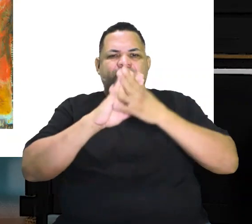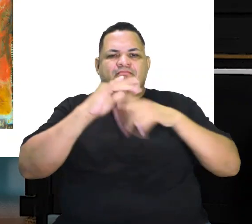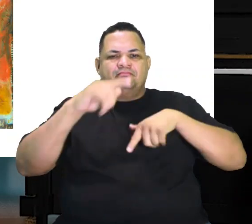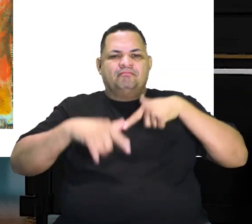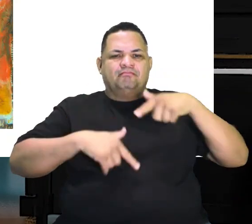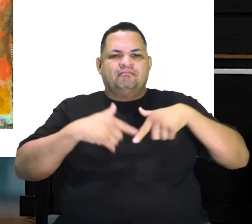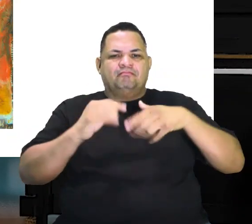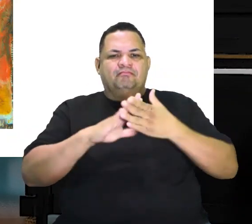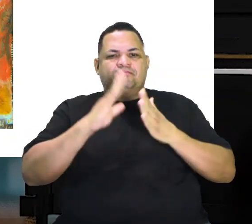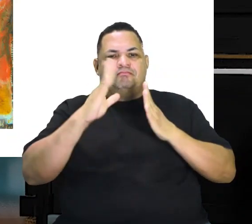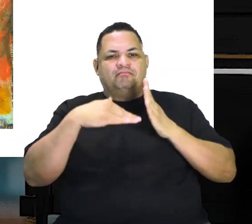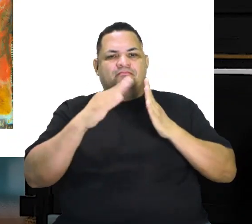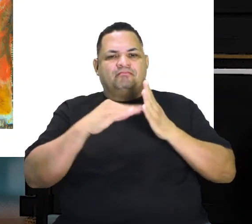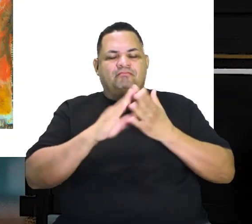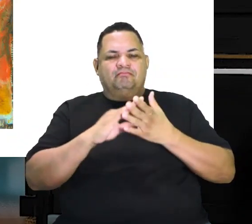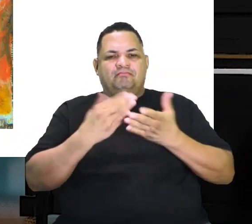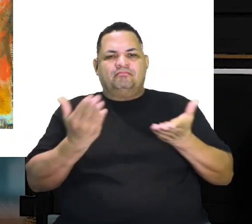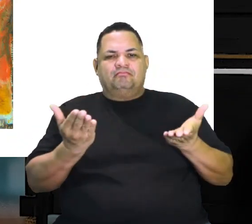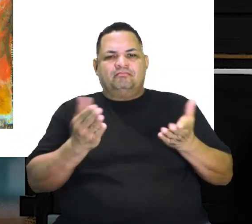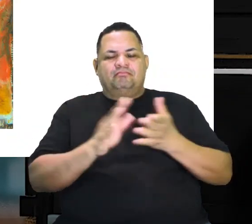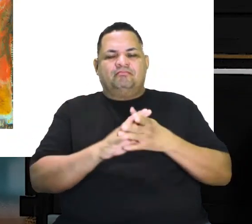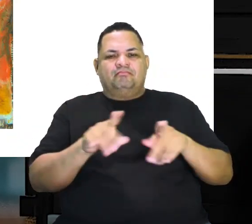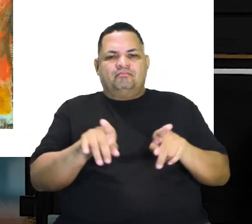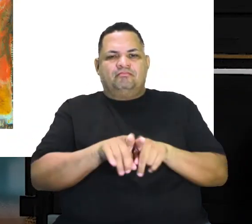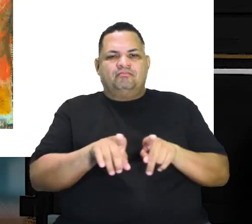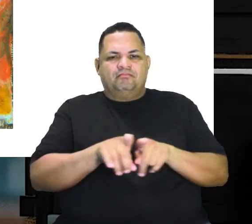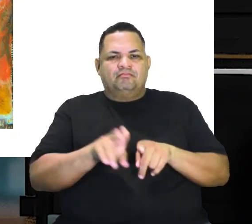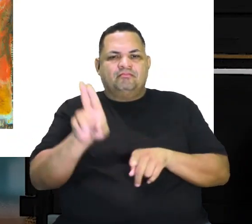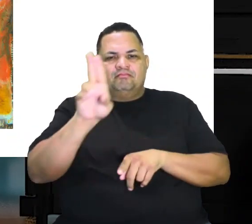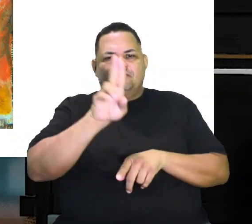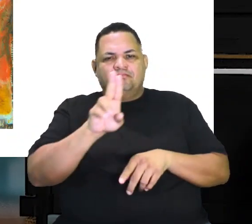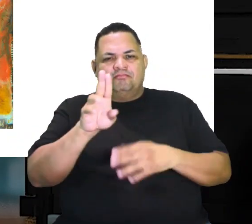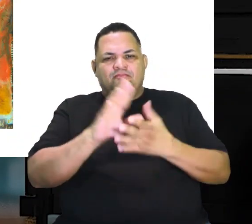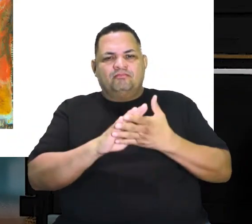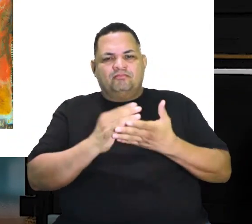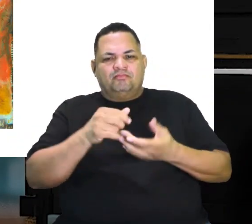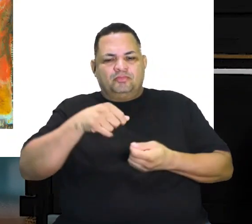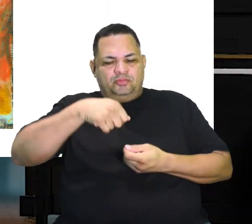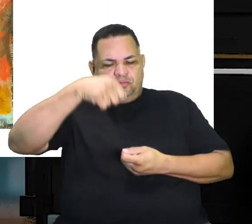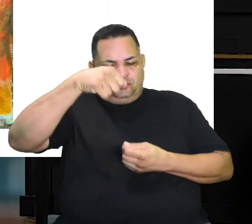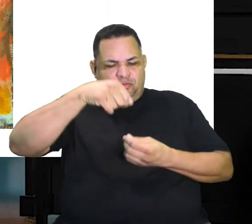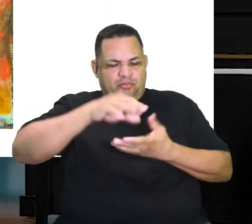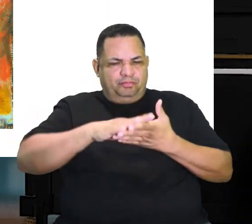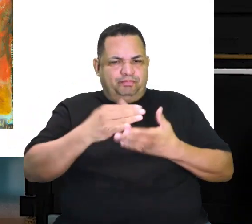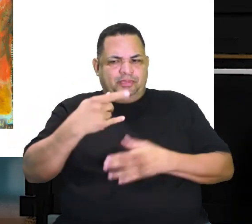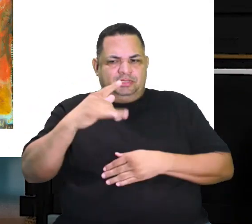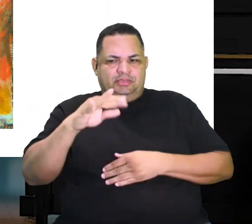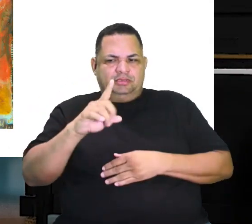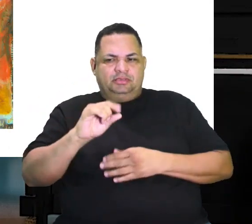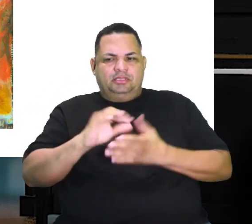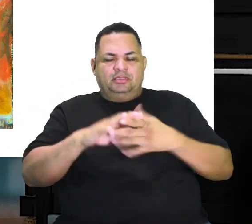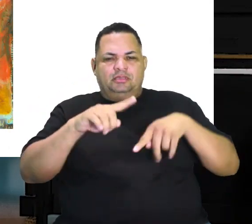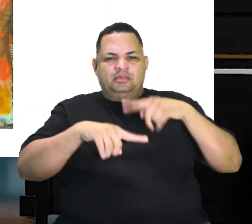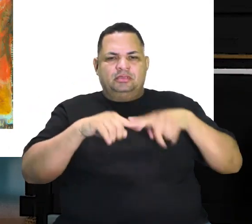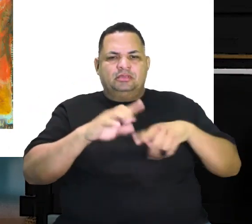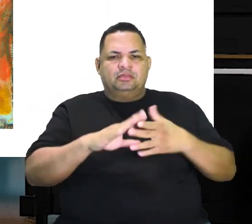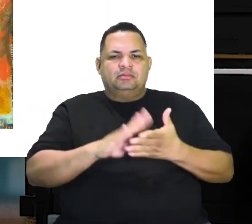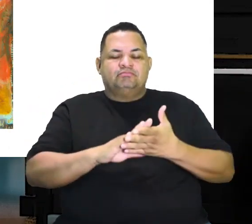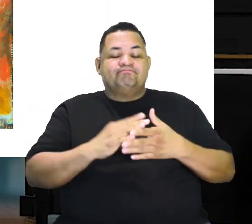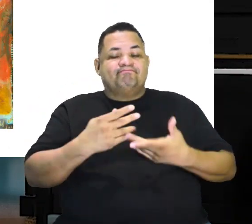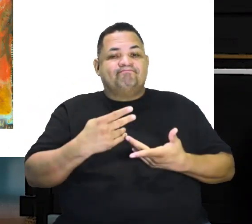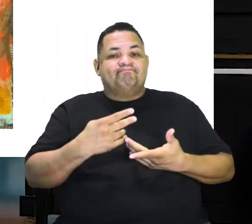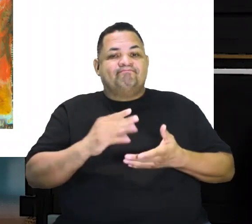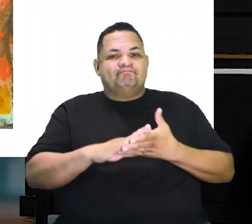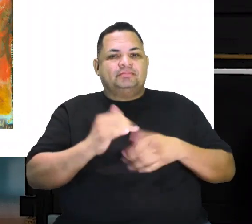um trabalho com a pintura plástica, também o uso de pincéis, as diferenças. Então, estudante, para ser um